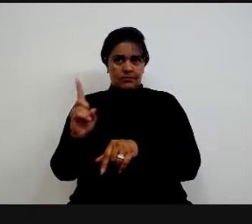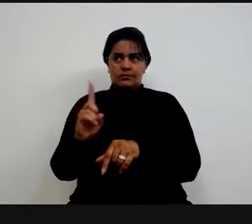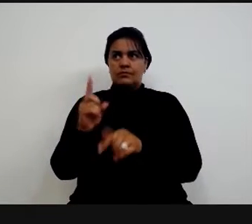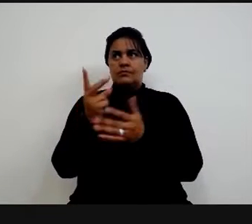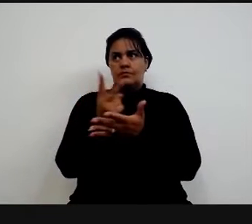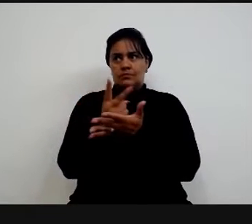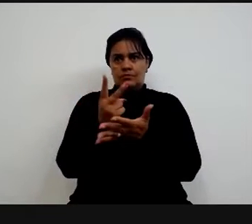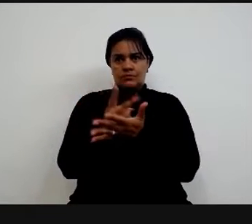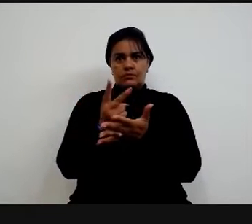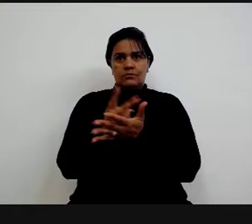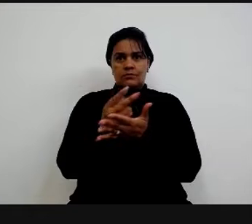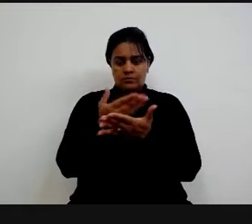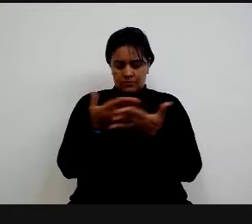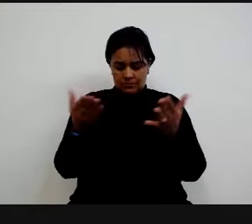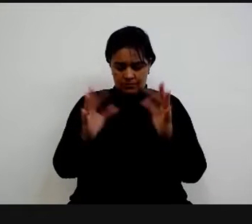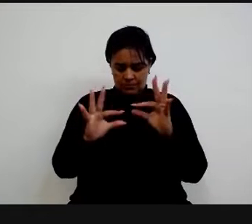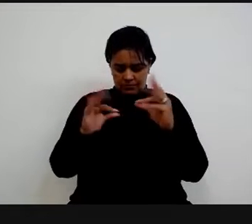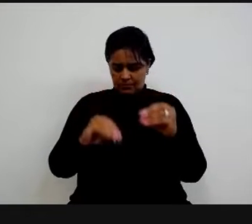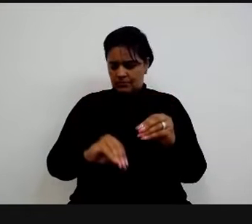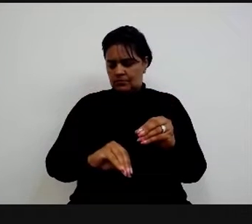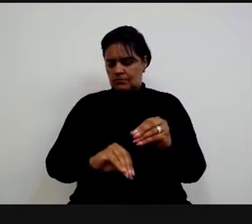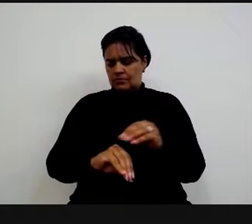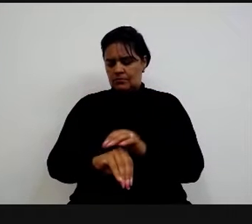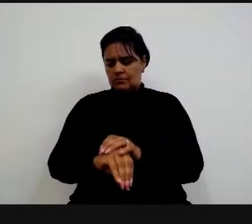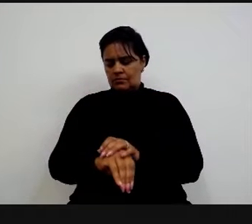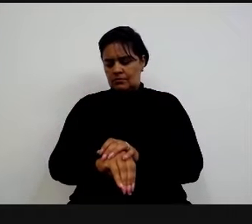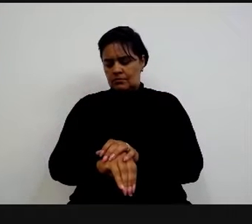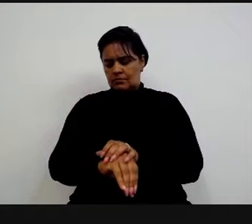com vocês e com as perguntas que vão surgir. Tá?